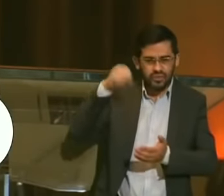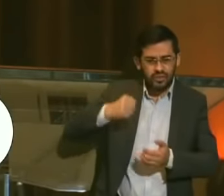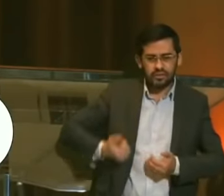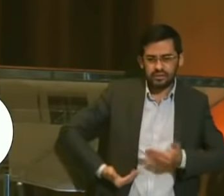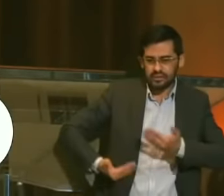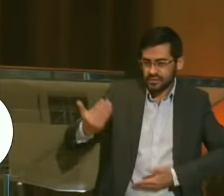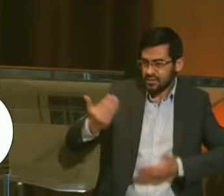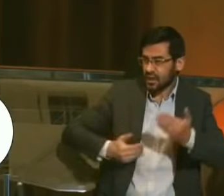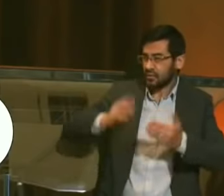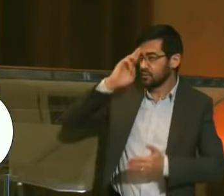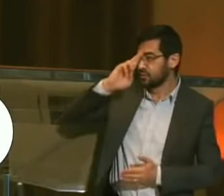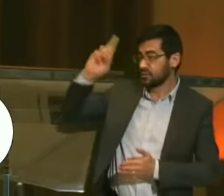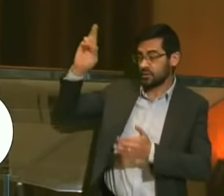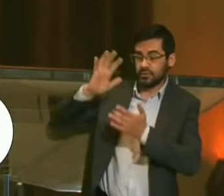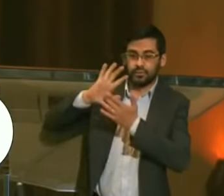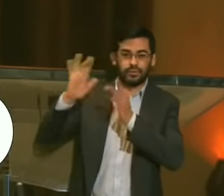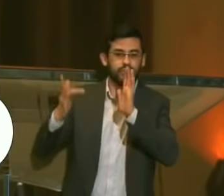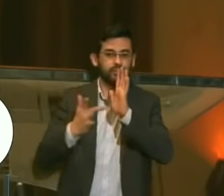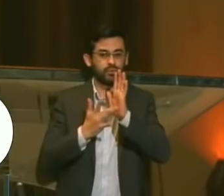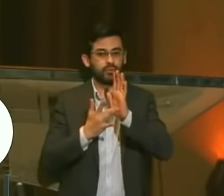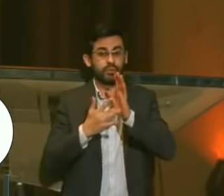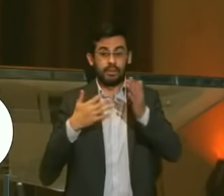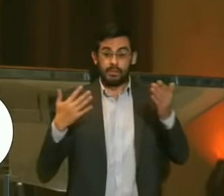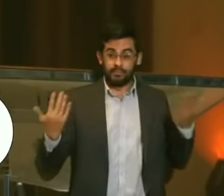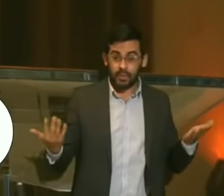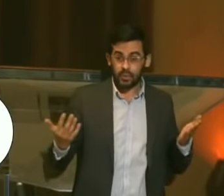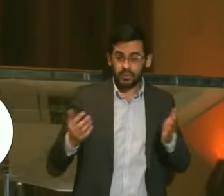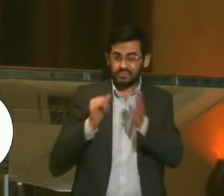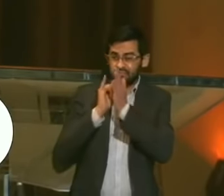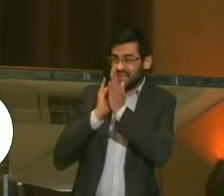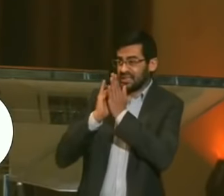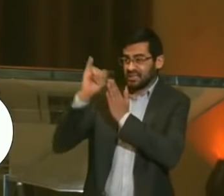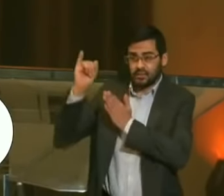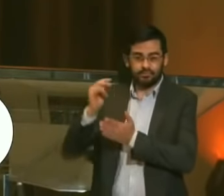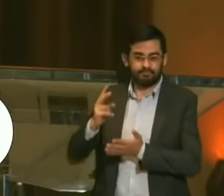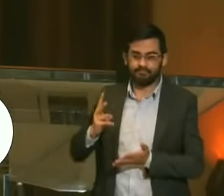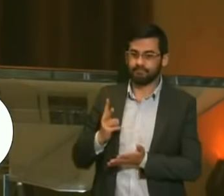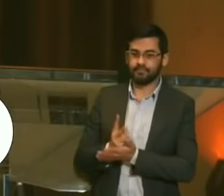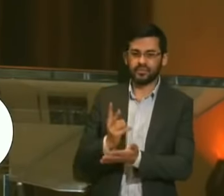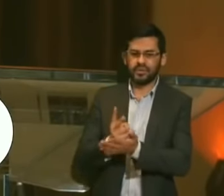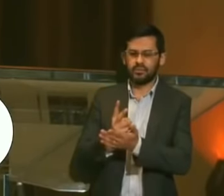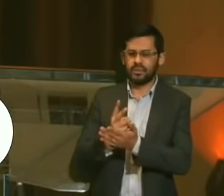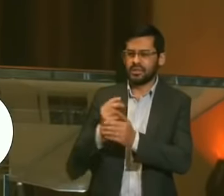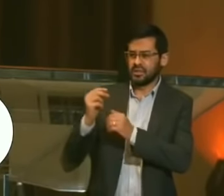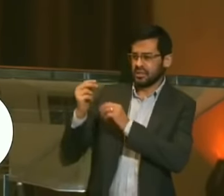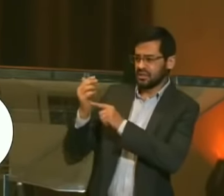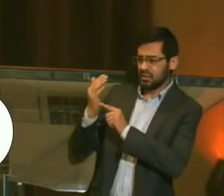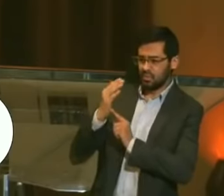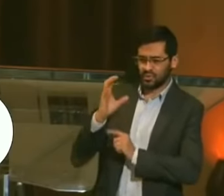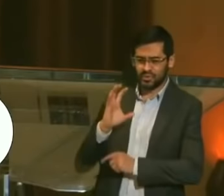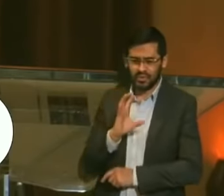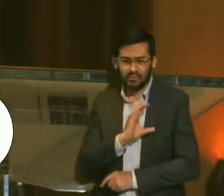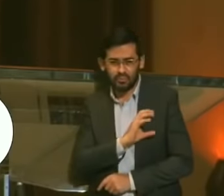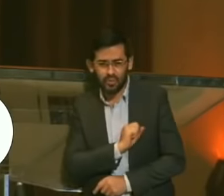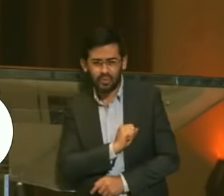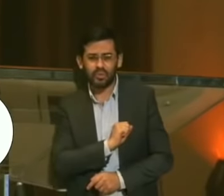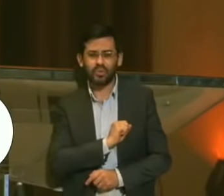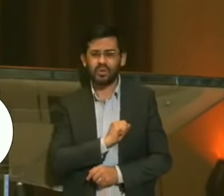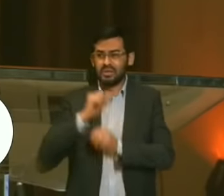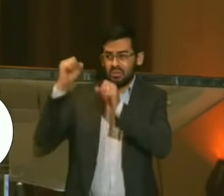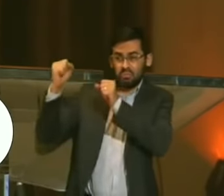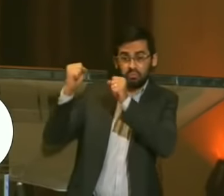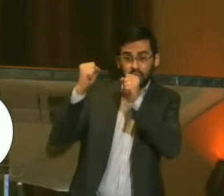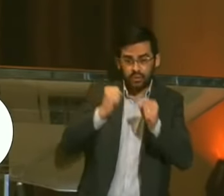Senhor Jesus. Esta intercessão constante, amorosa, poderosa,